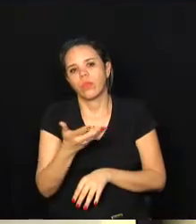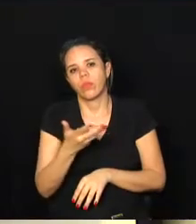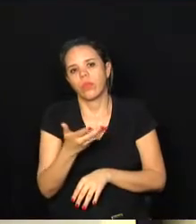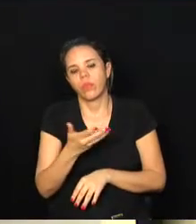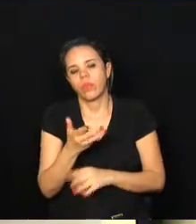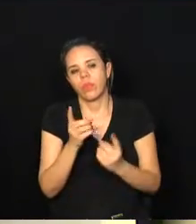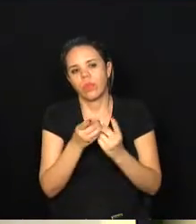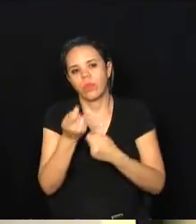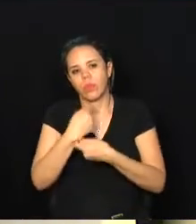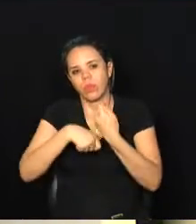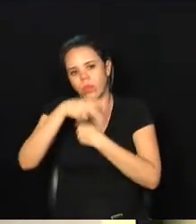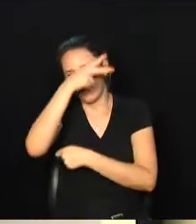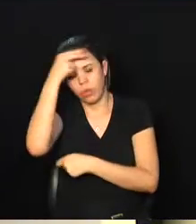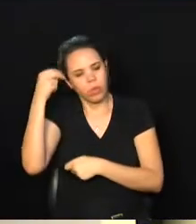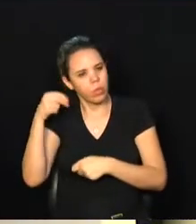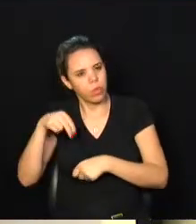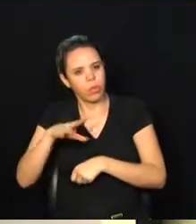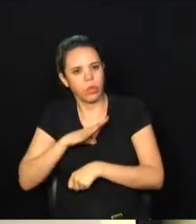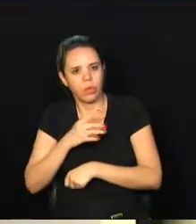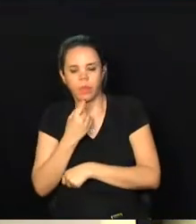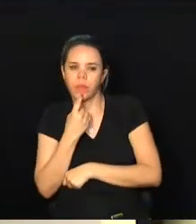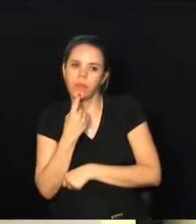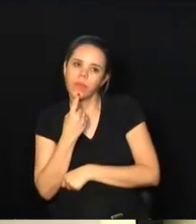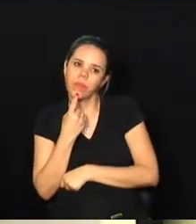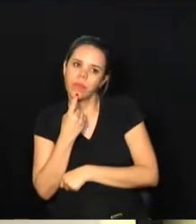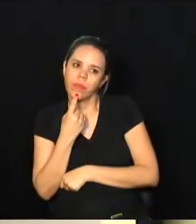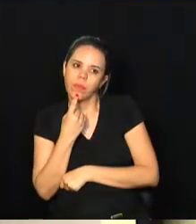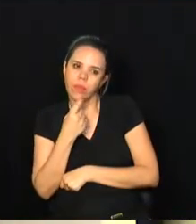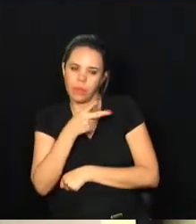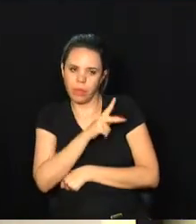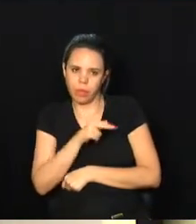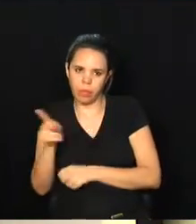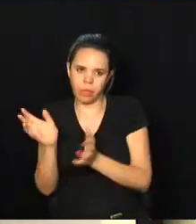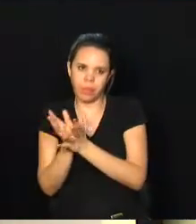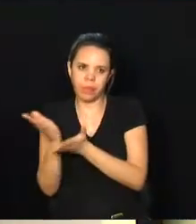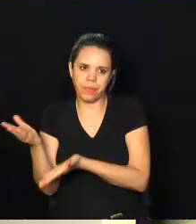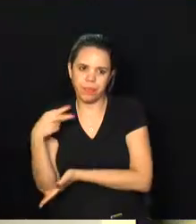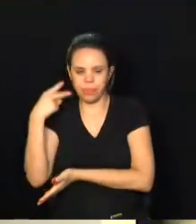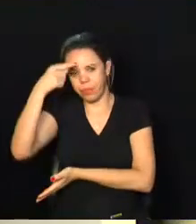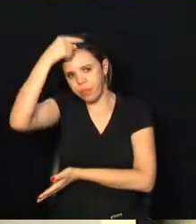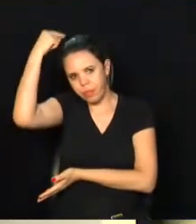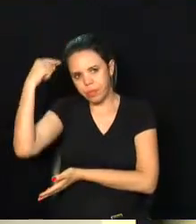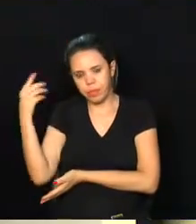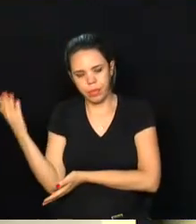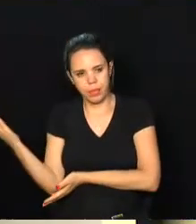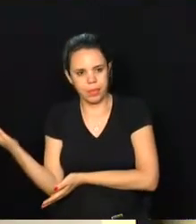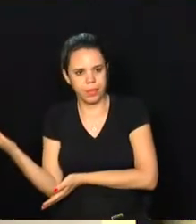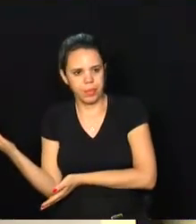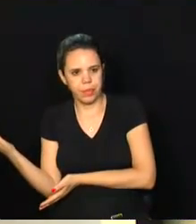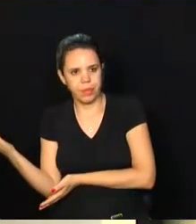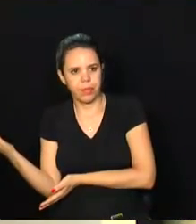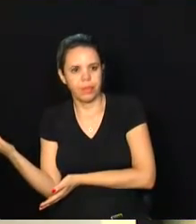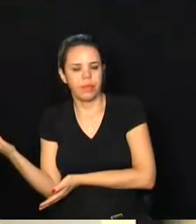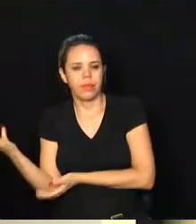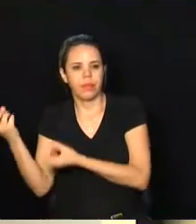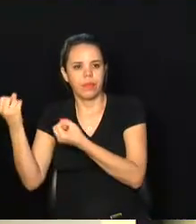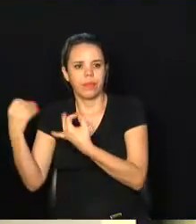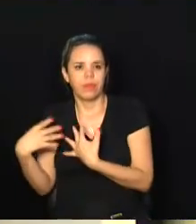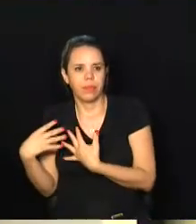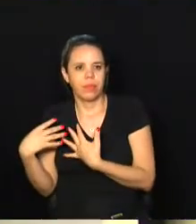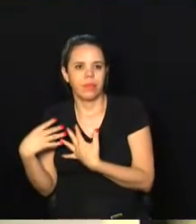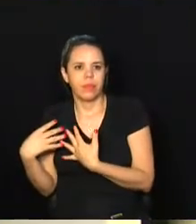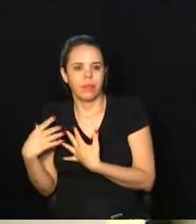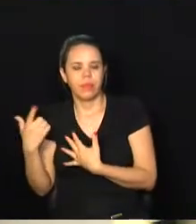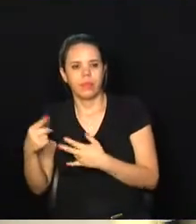da administração pública aqui do município de Campinas. E o presidente da comissão, o vereador Paulo Gaspar, está aqui ao meu lado para contar um pouco